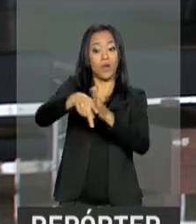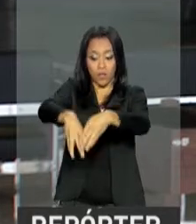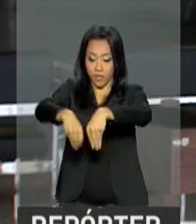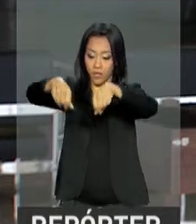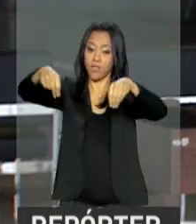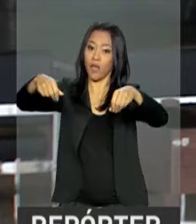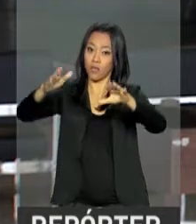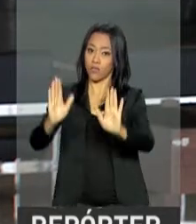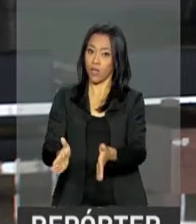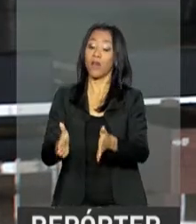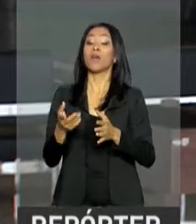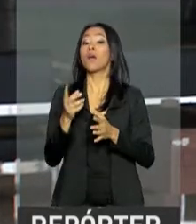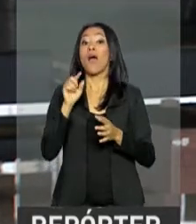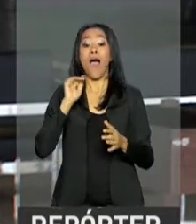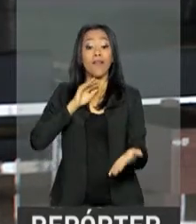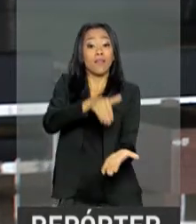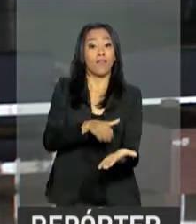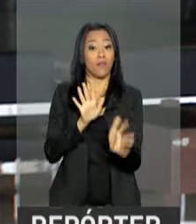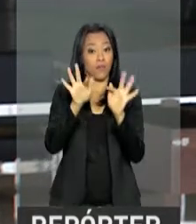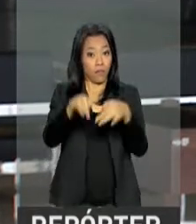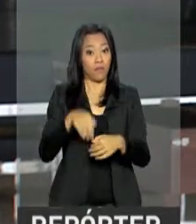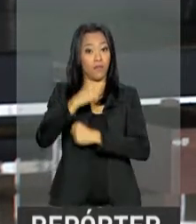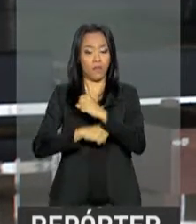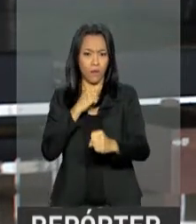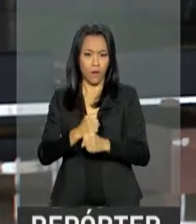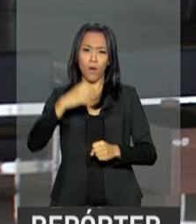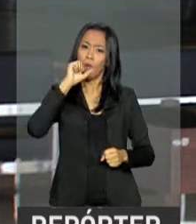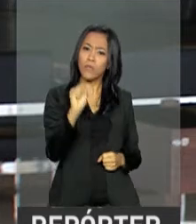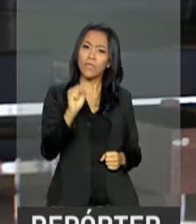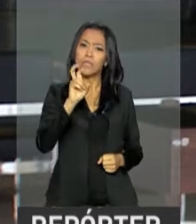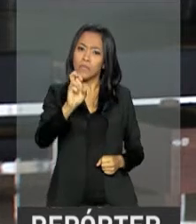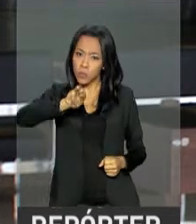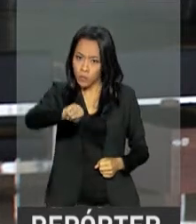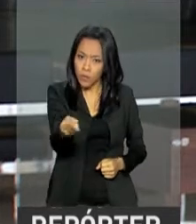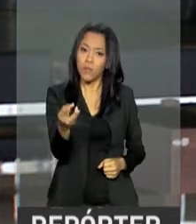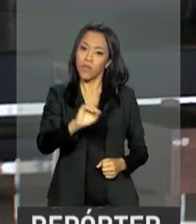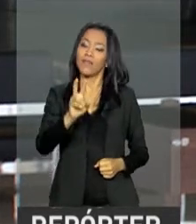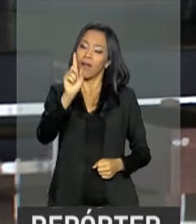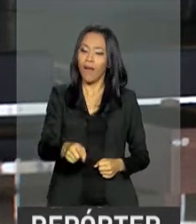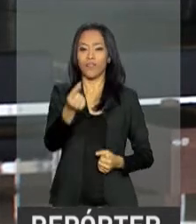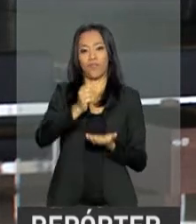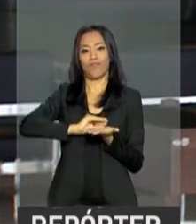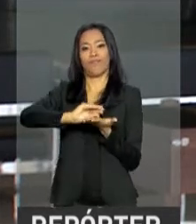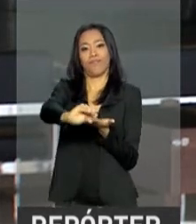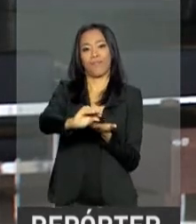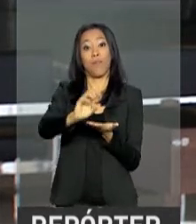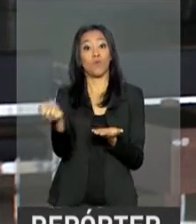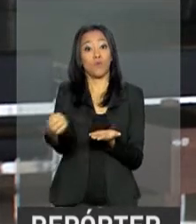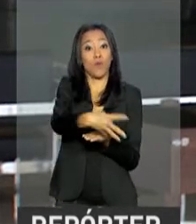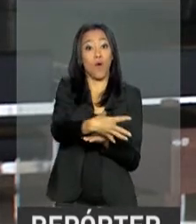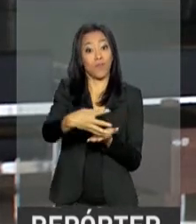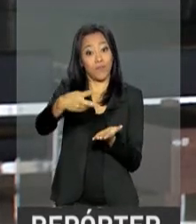rurais a estimativa é que até o final do ano cerca de 85 milhões de reais sejam liberados para os novos